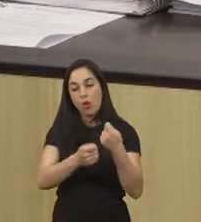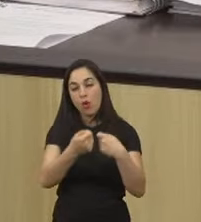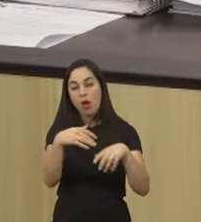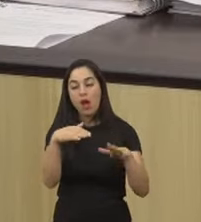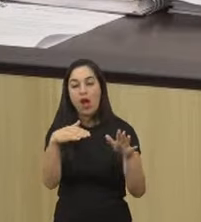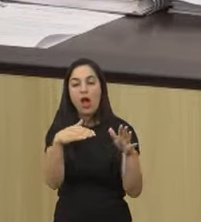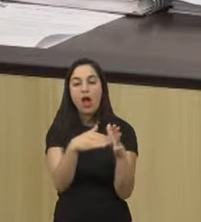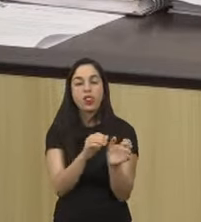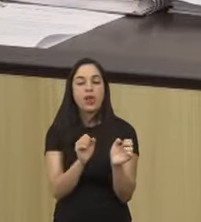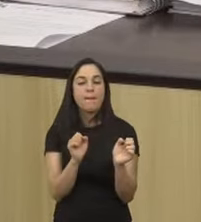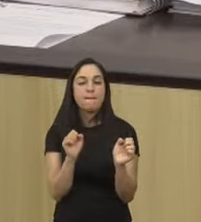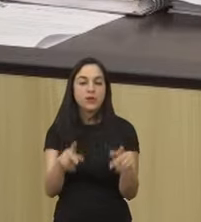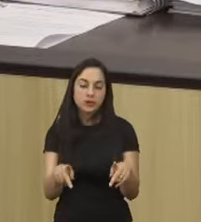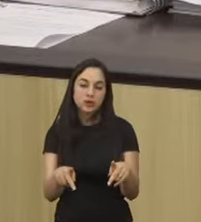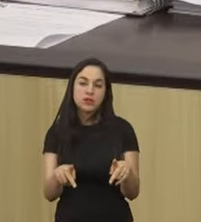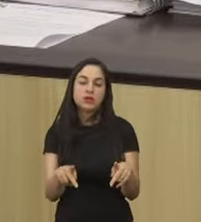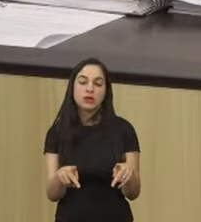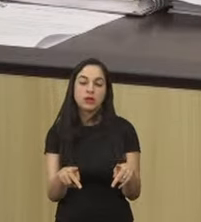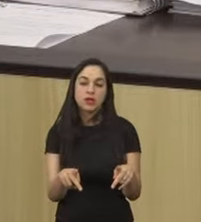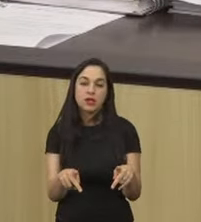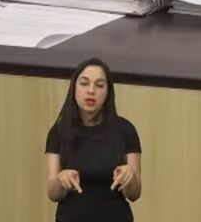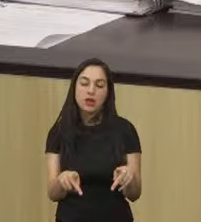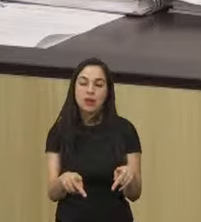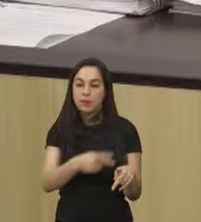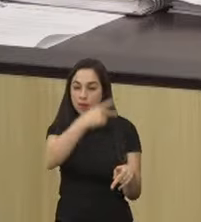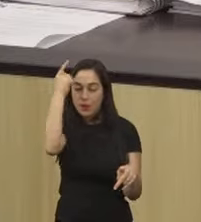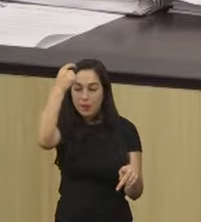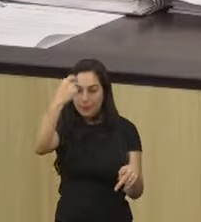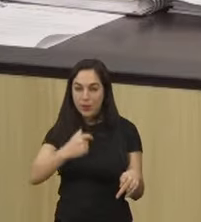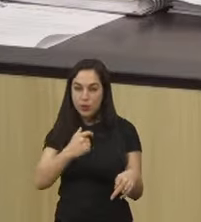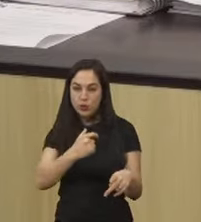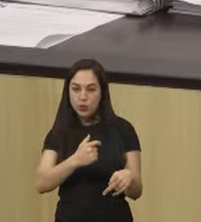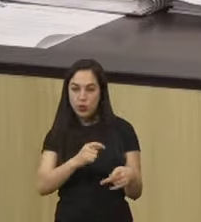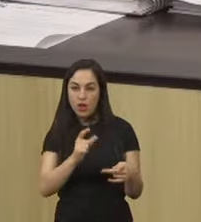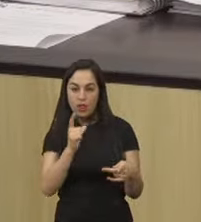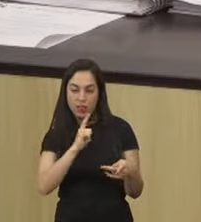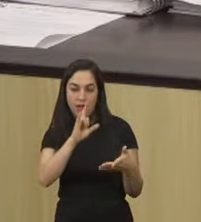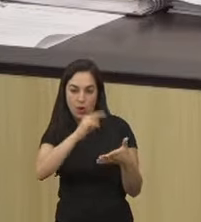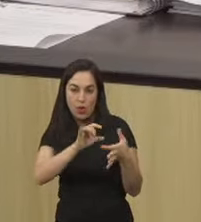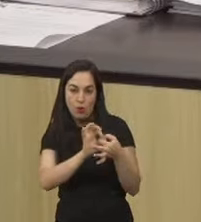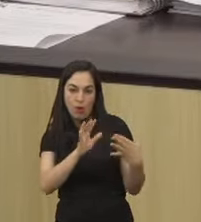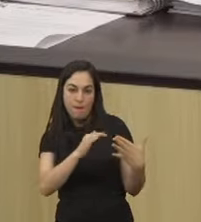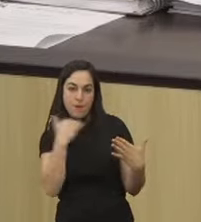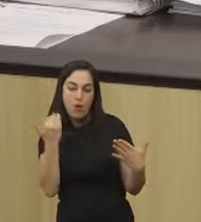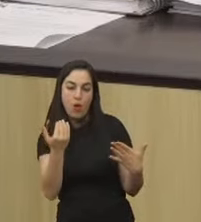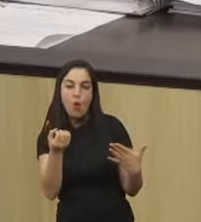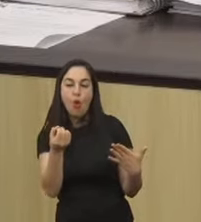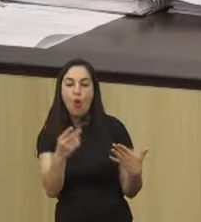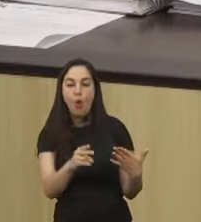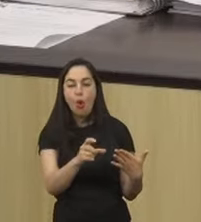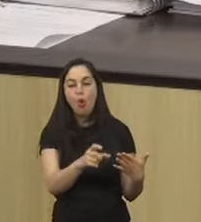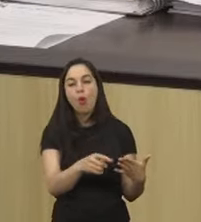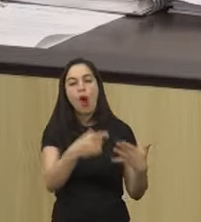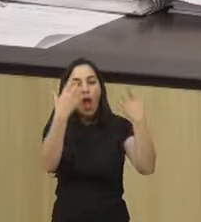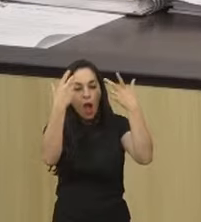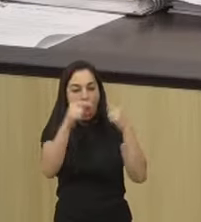a aposentadoria, o falecimento do permissionário ou o falecimento do